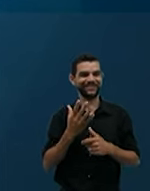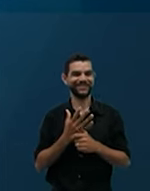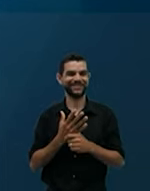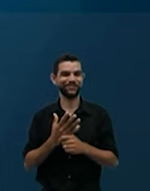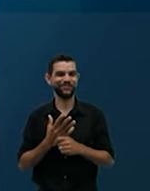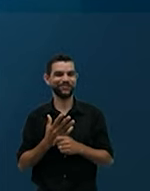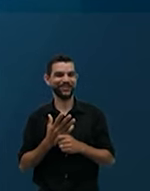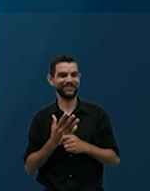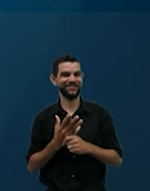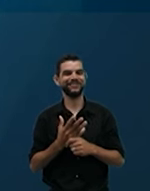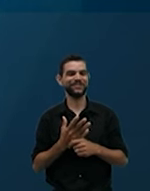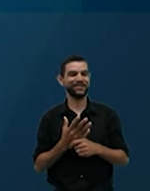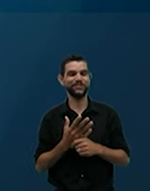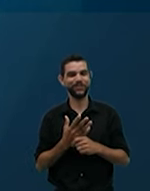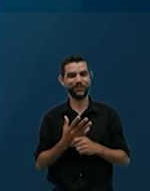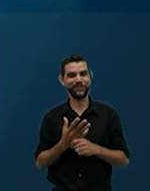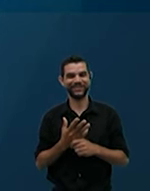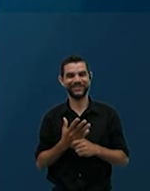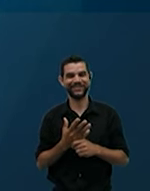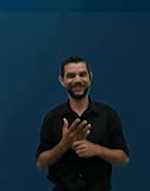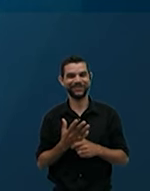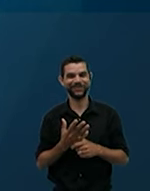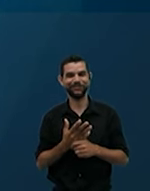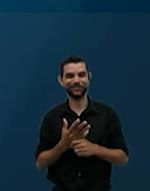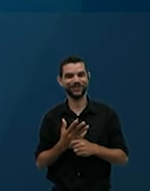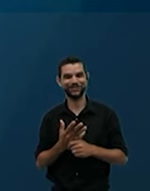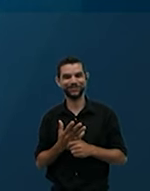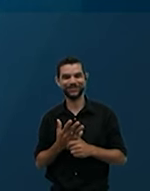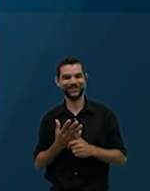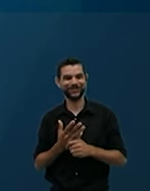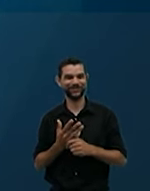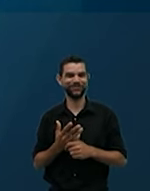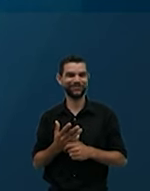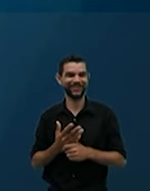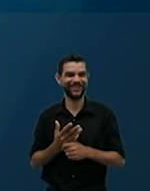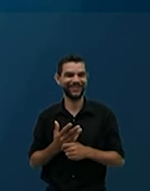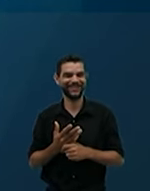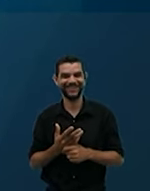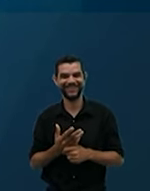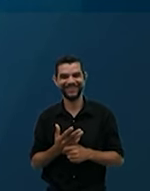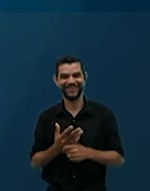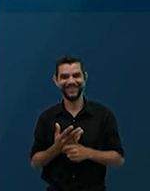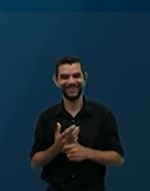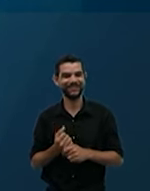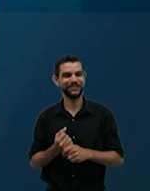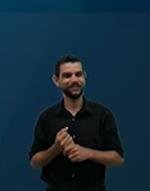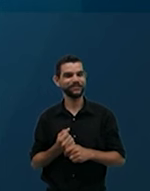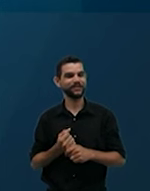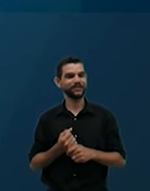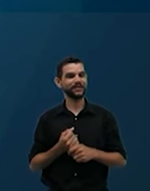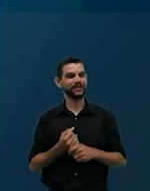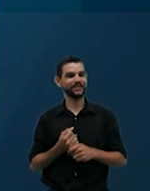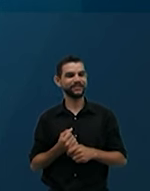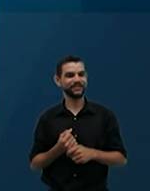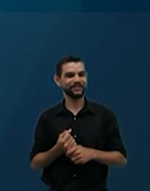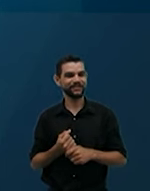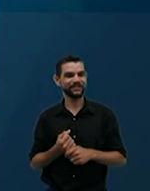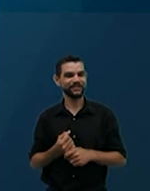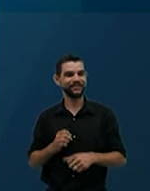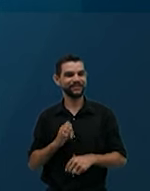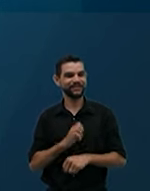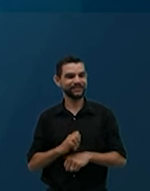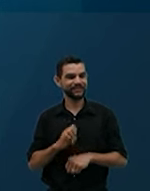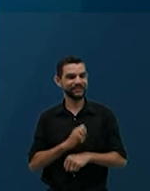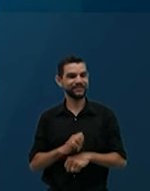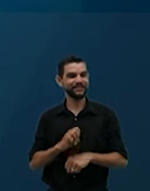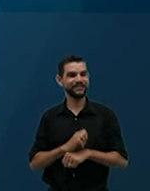também eu vou questionar. Poderia o Tribunal de Justiça mudar a decisão dada pelo próprio tribunal no